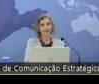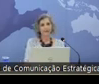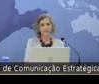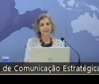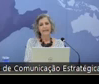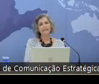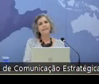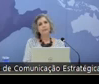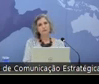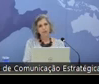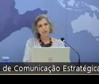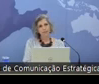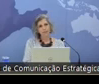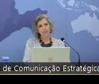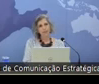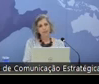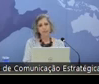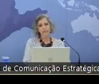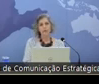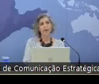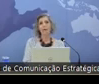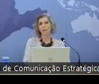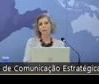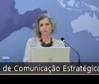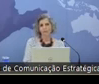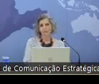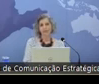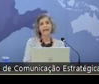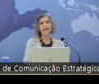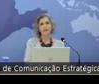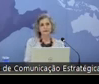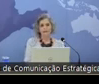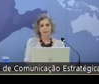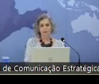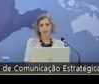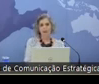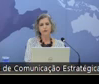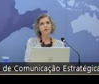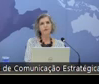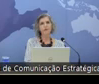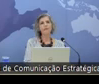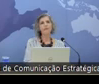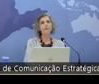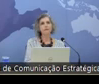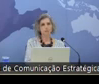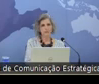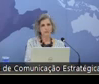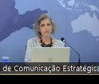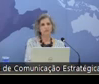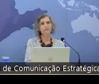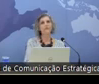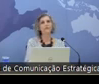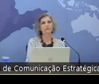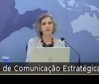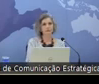ficar grávida ela tem que ser notificada tá não é uma única vez é a cada gestação porque a gente notifica o evento